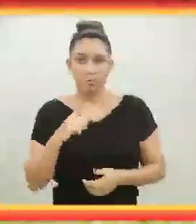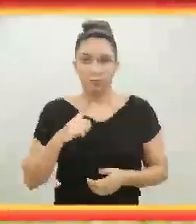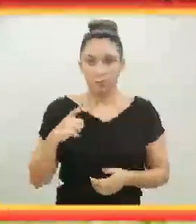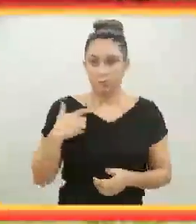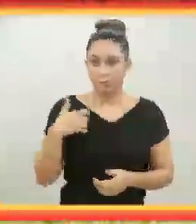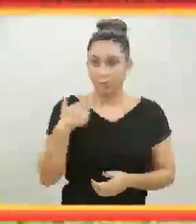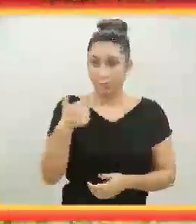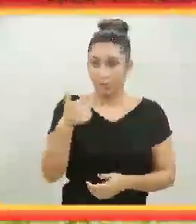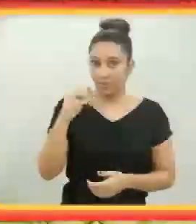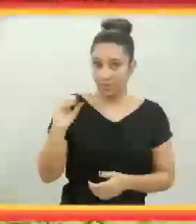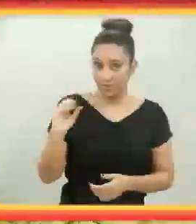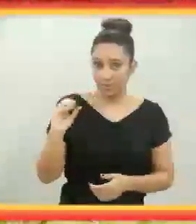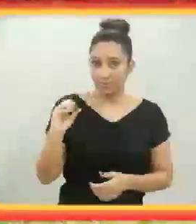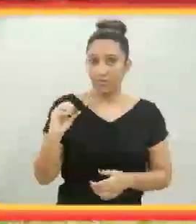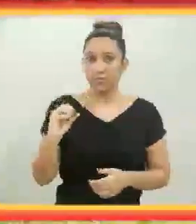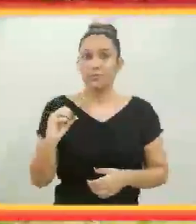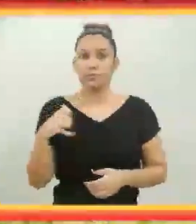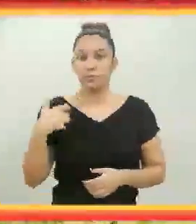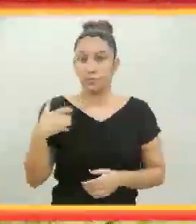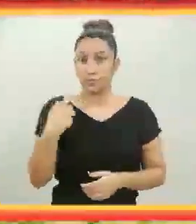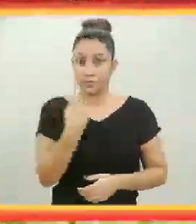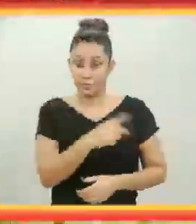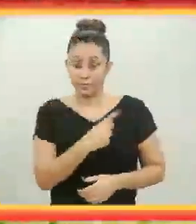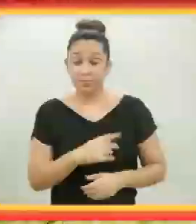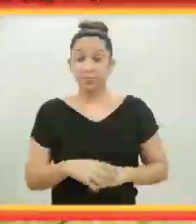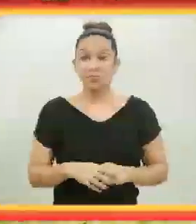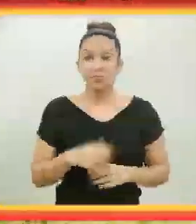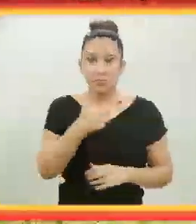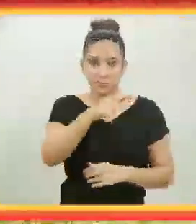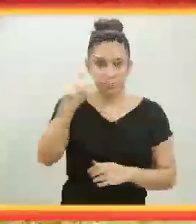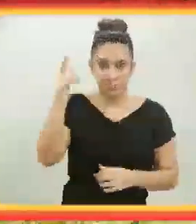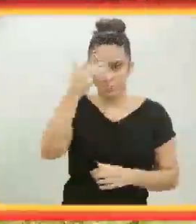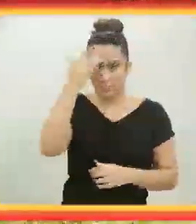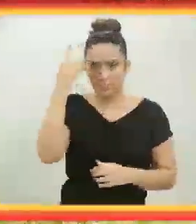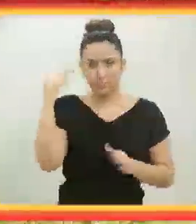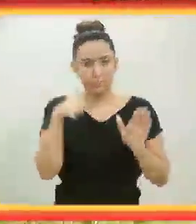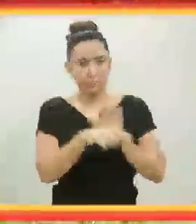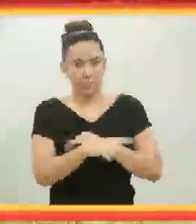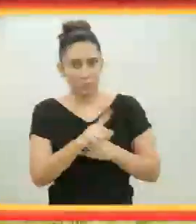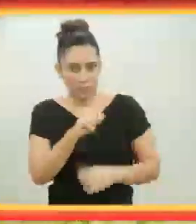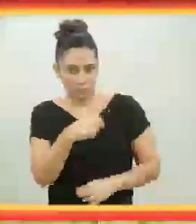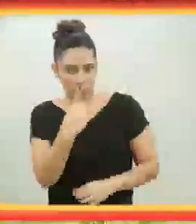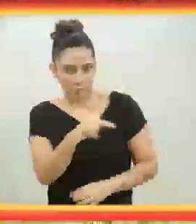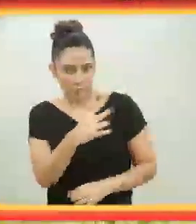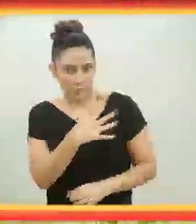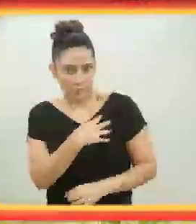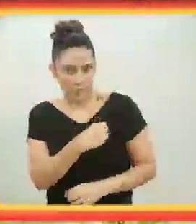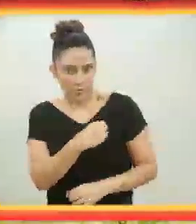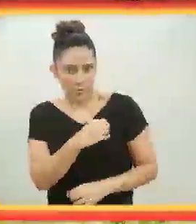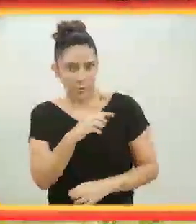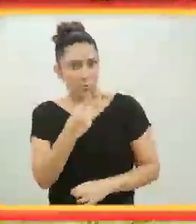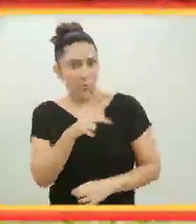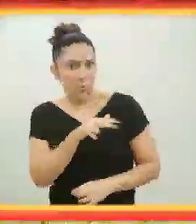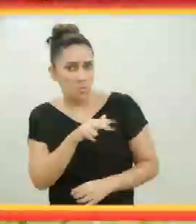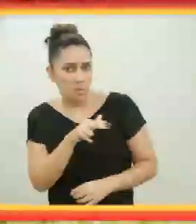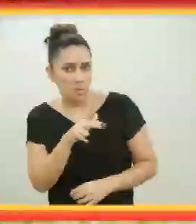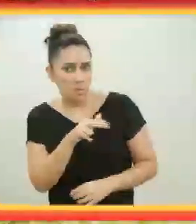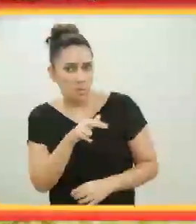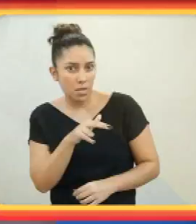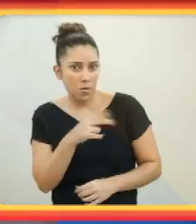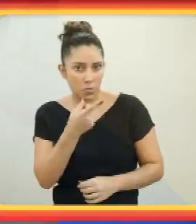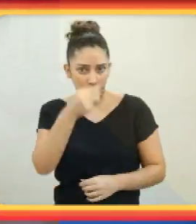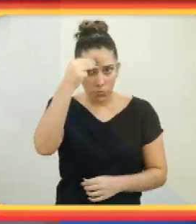eles perguntavam, é sua irmã ou é sua sobrinha? Porque eu era muito pequena, né? Eles não acreditavam. Ou então quando eu estava